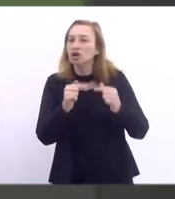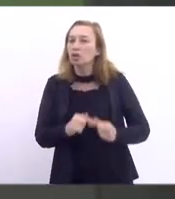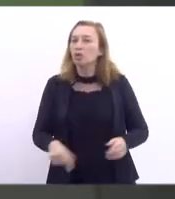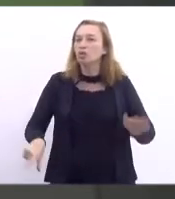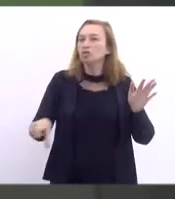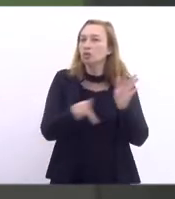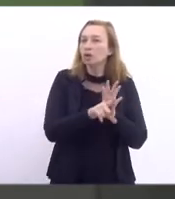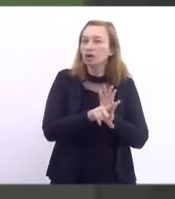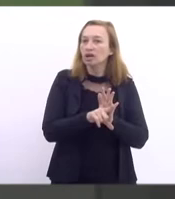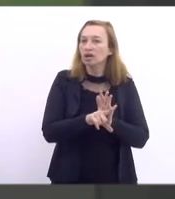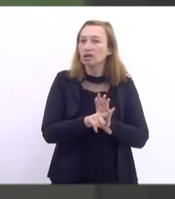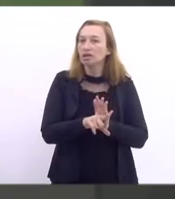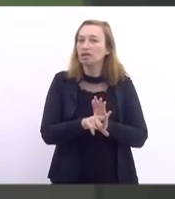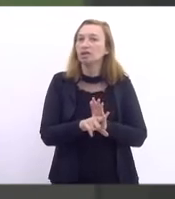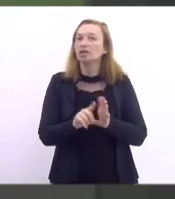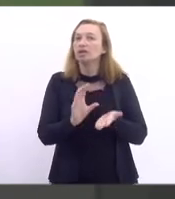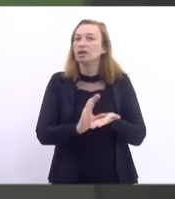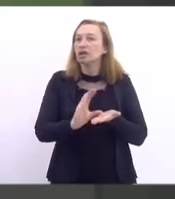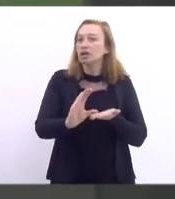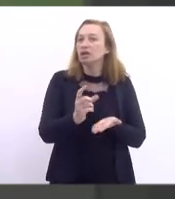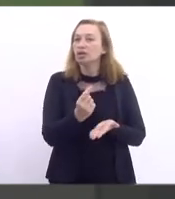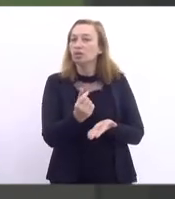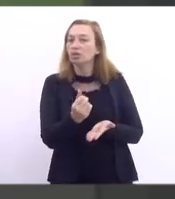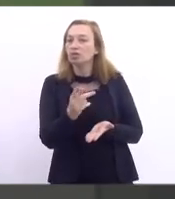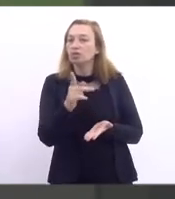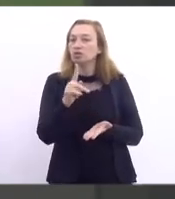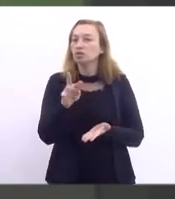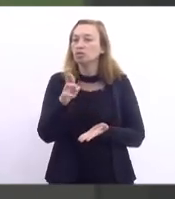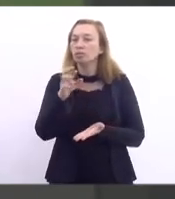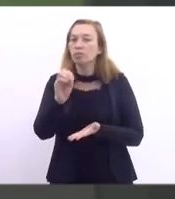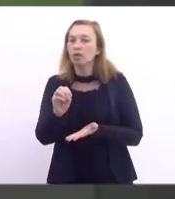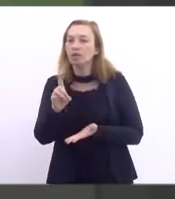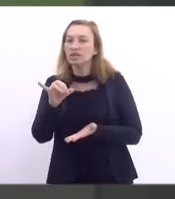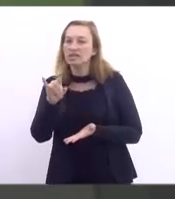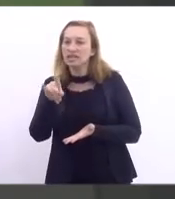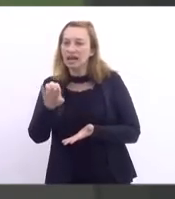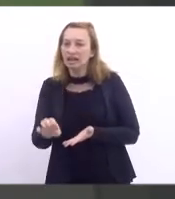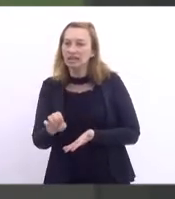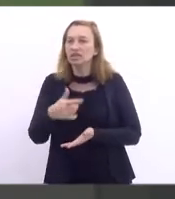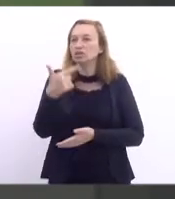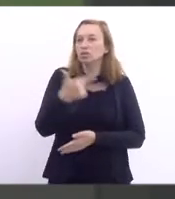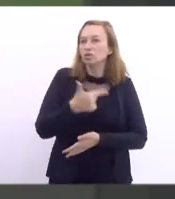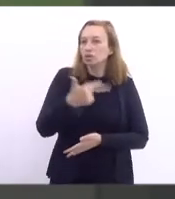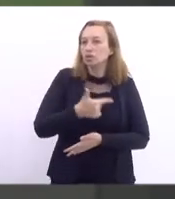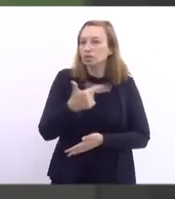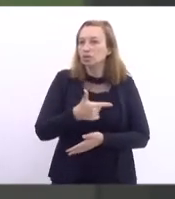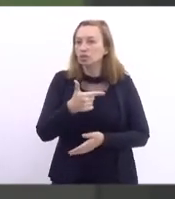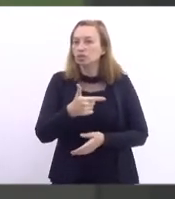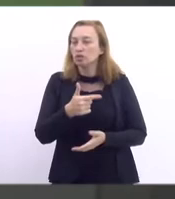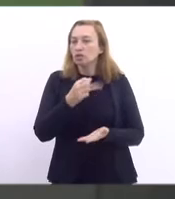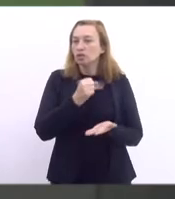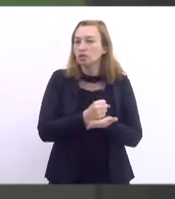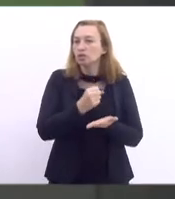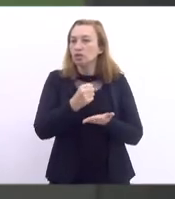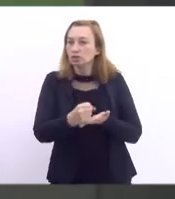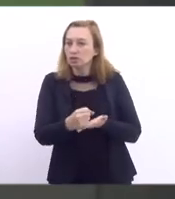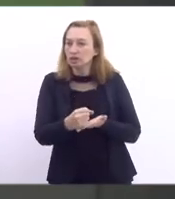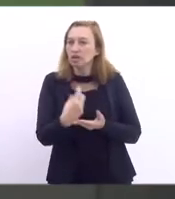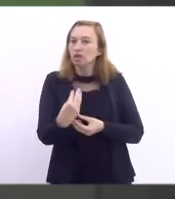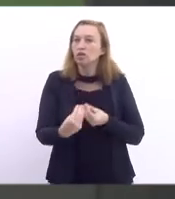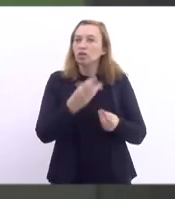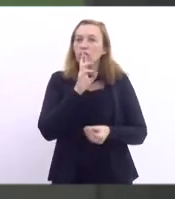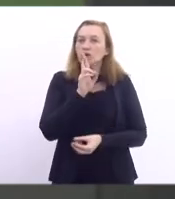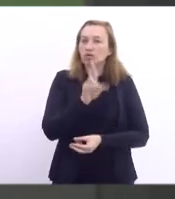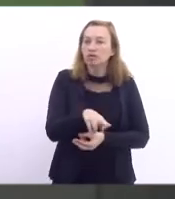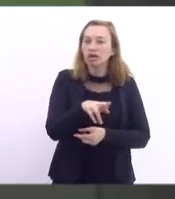recursos do pró-cidades dois foram aplicados conforme sua matriz de investimentos definido em contrato e como